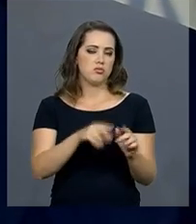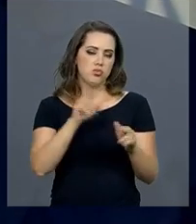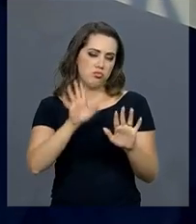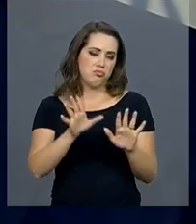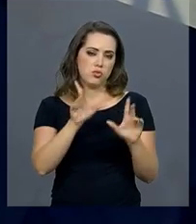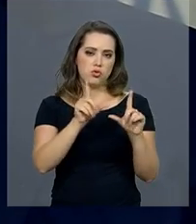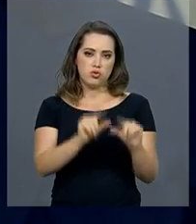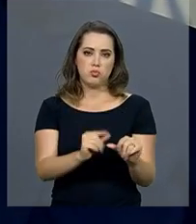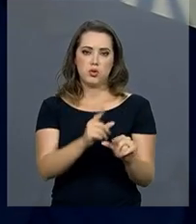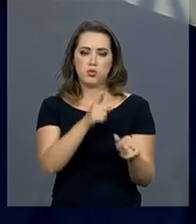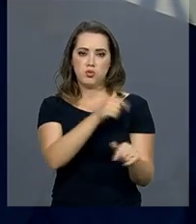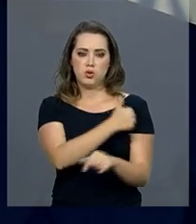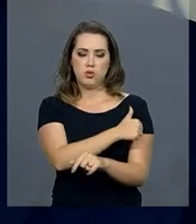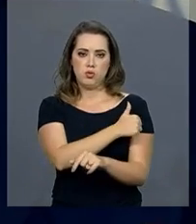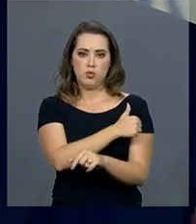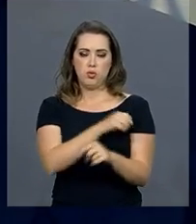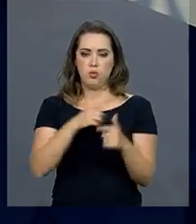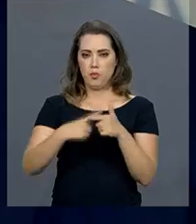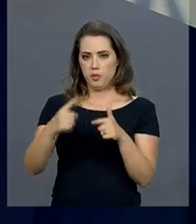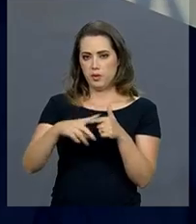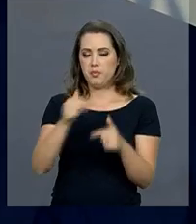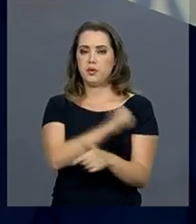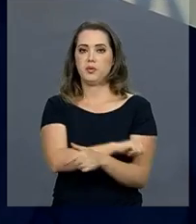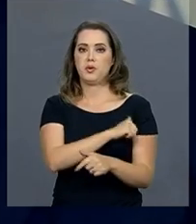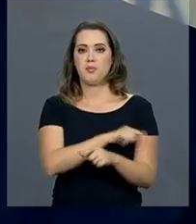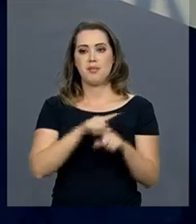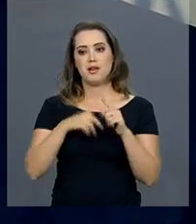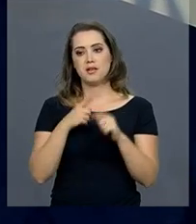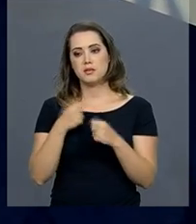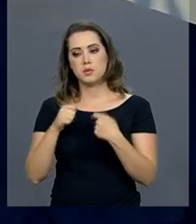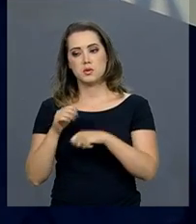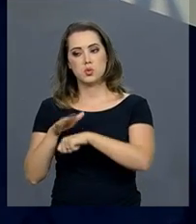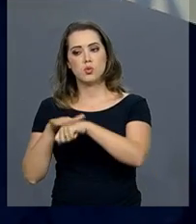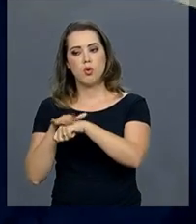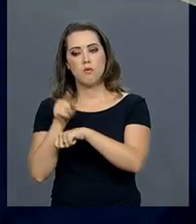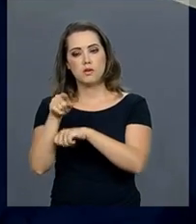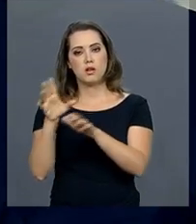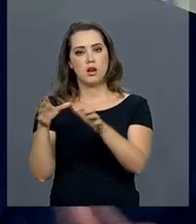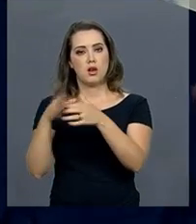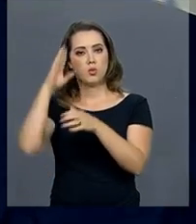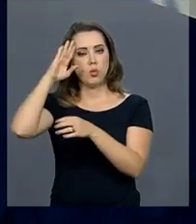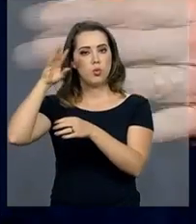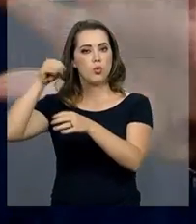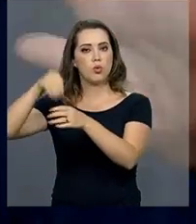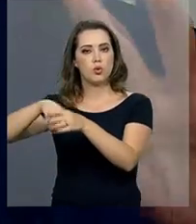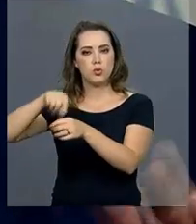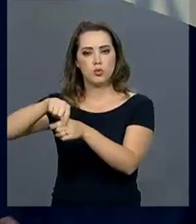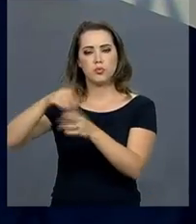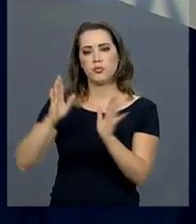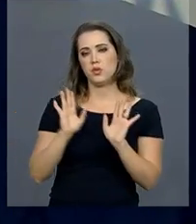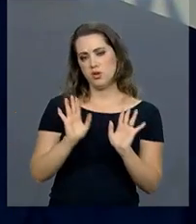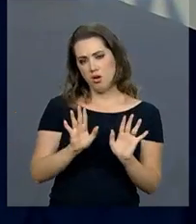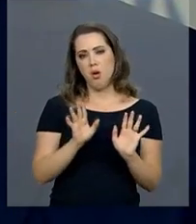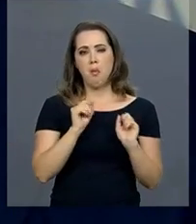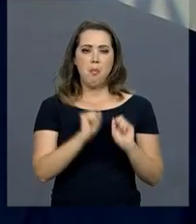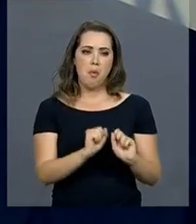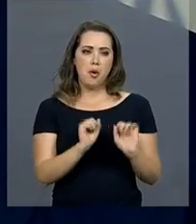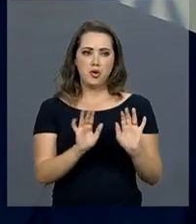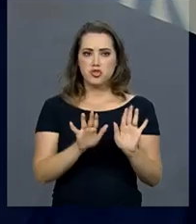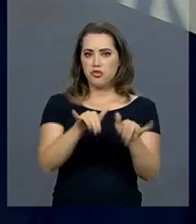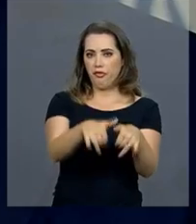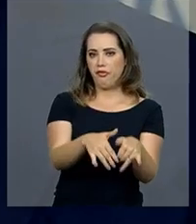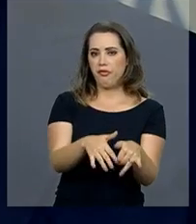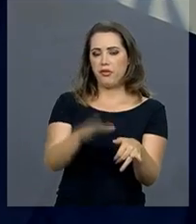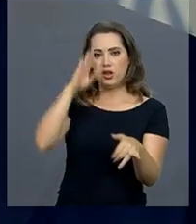a agora eu preciso conversar por lá para verificar se digamos vamos dizer que se encerre a intervenção é